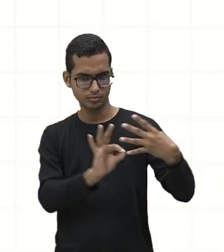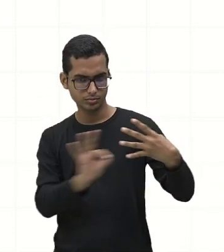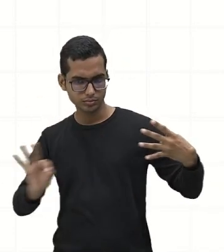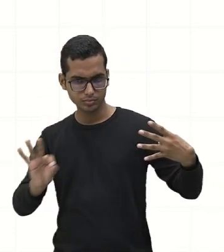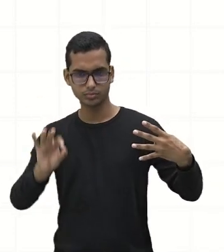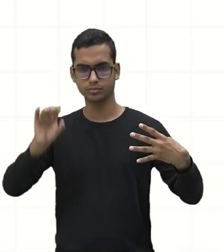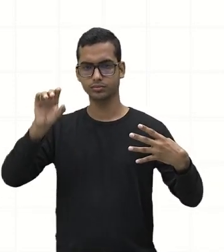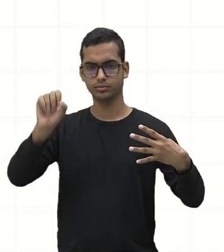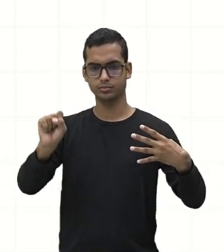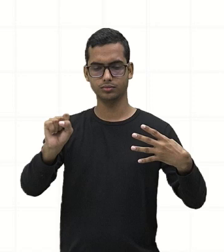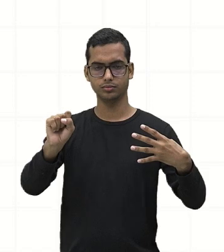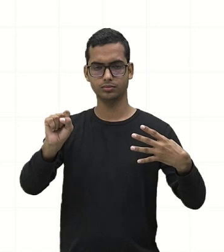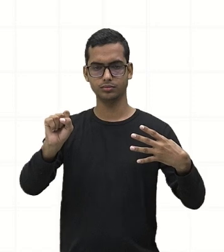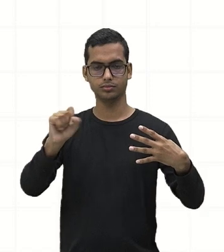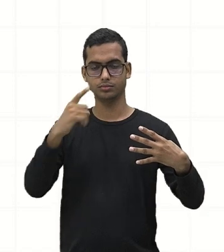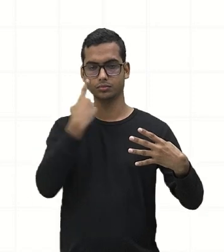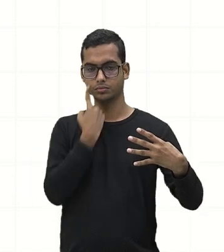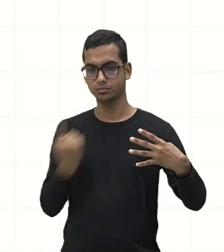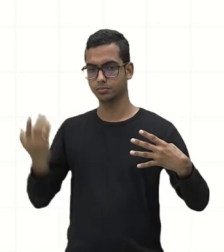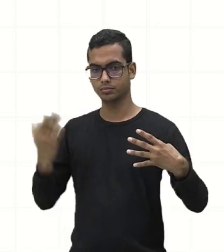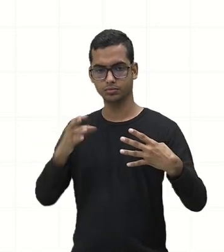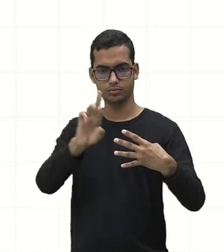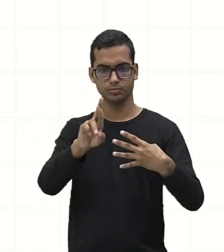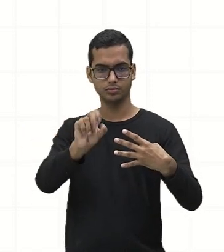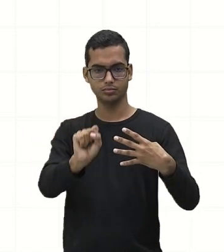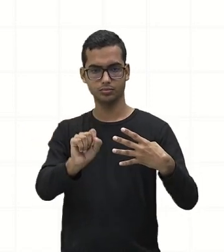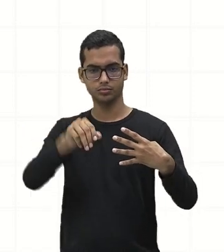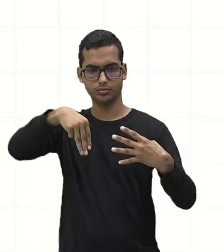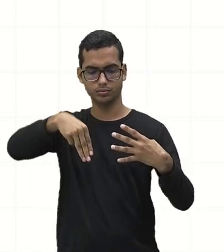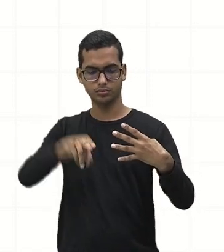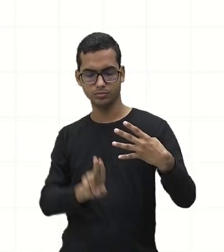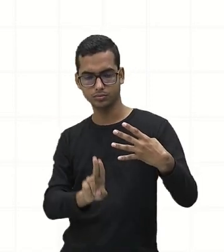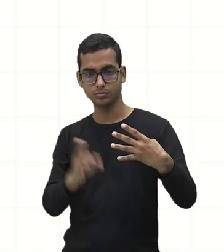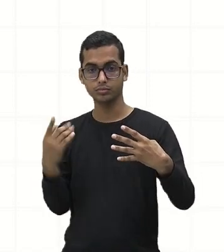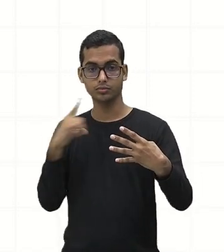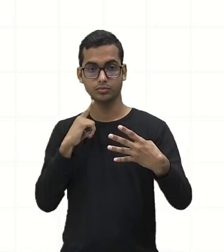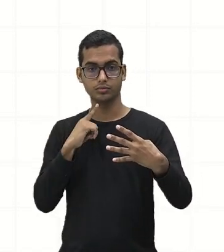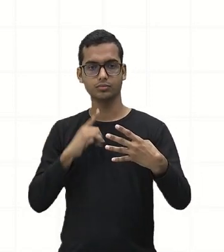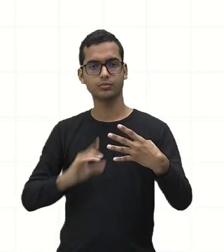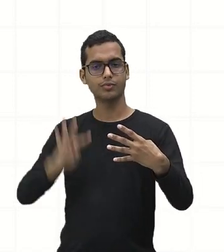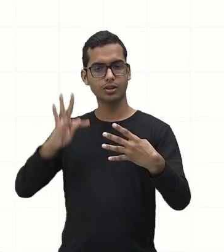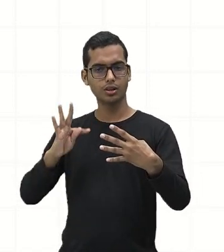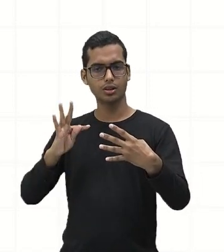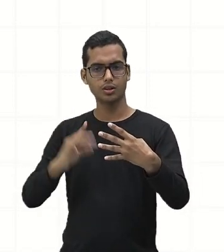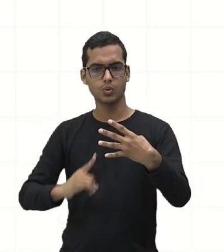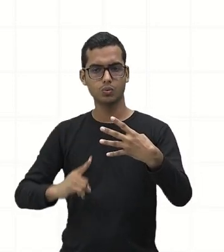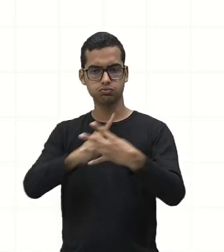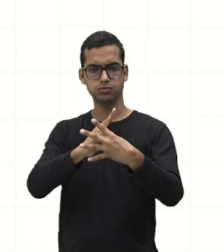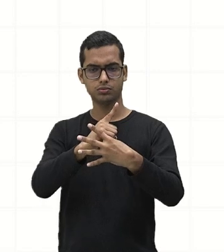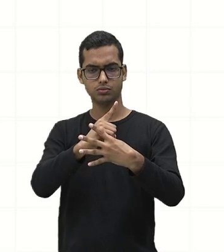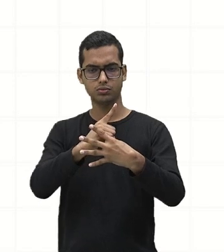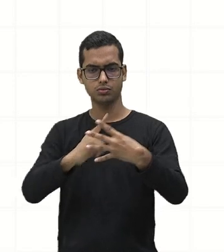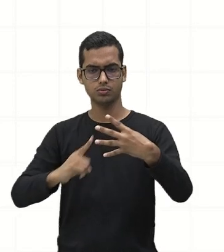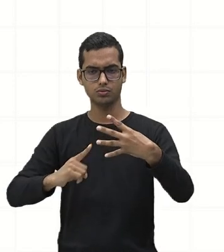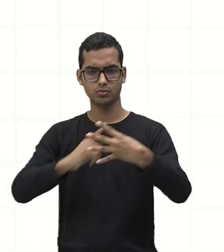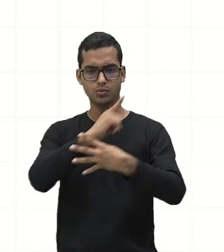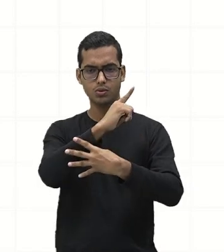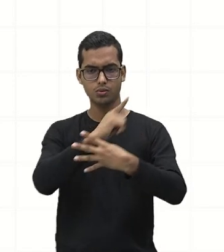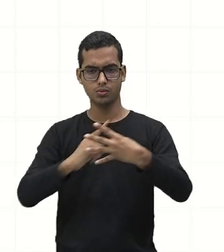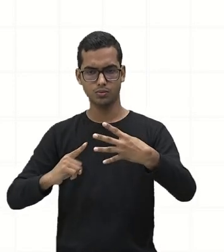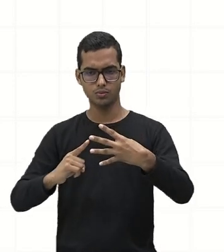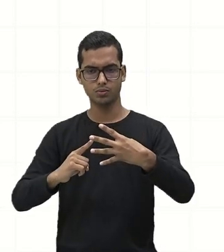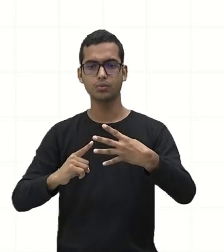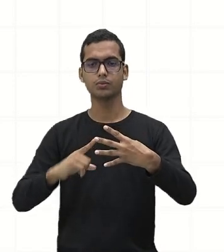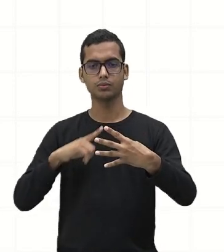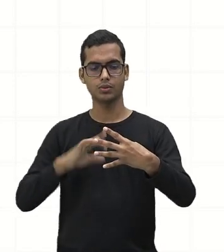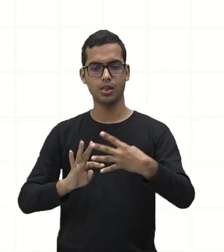RSMU, beleza? E aí nós vamos ter uma reta T que corta essas retas paralelas. Tudo bem